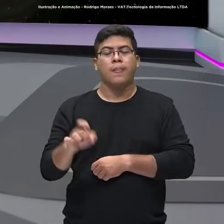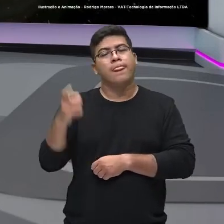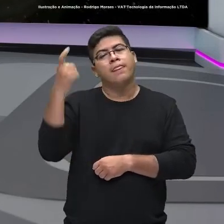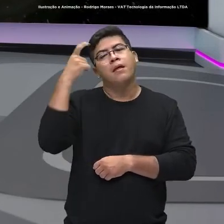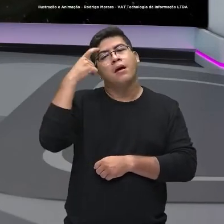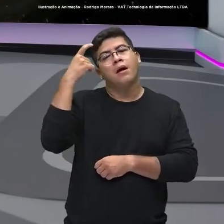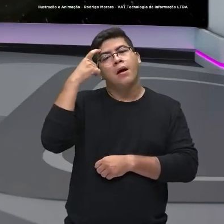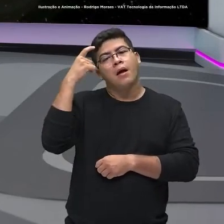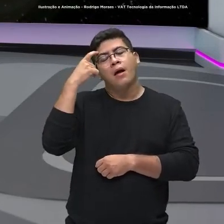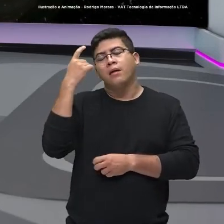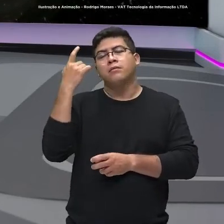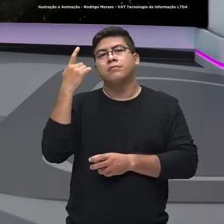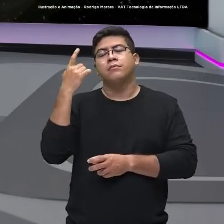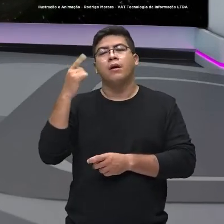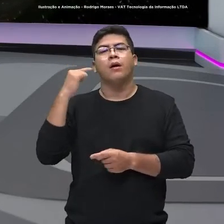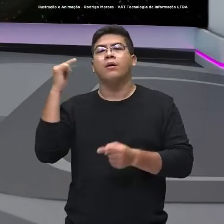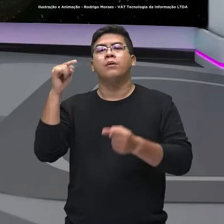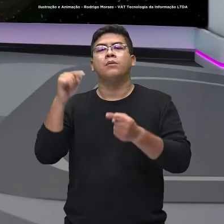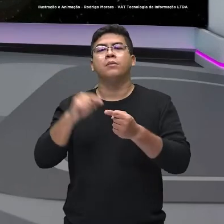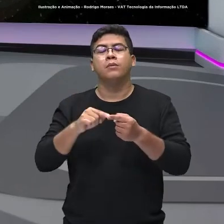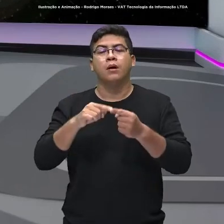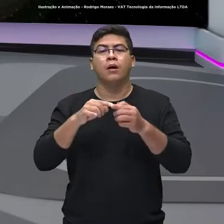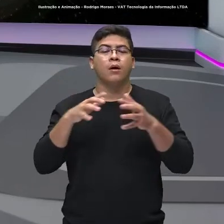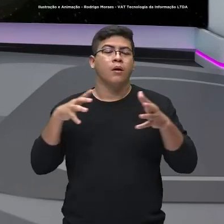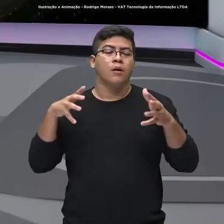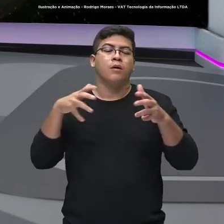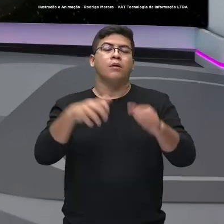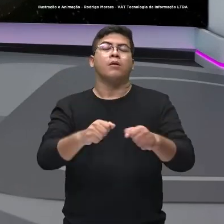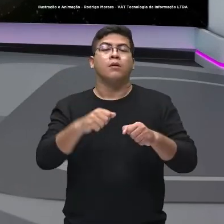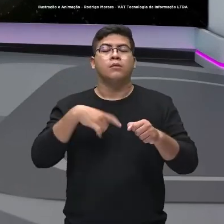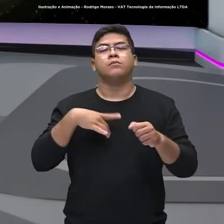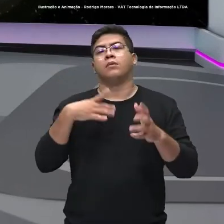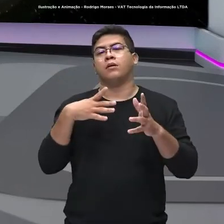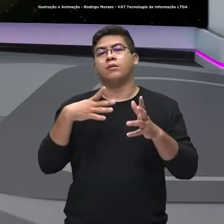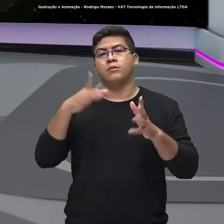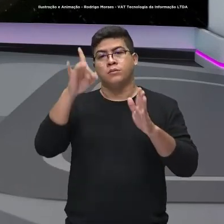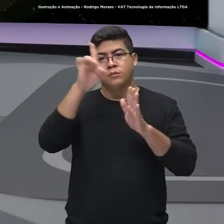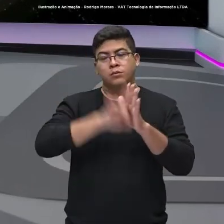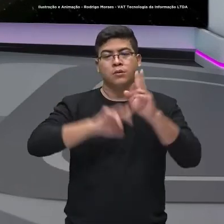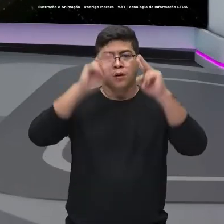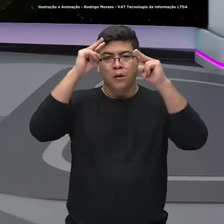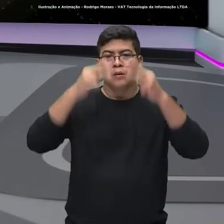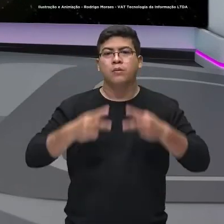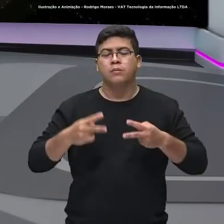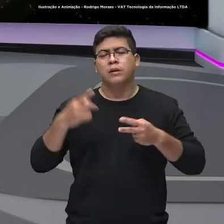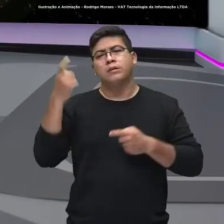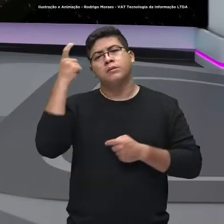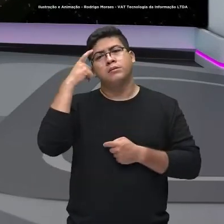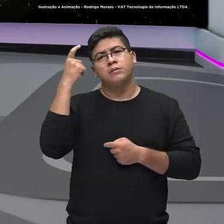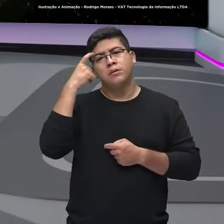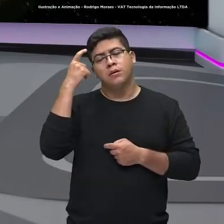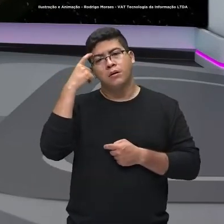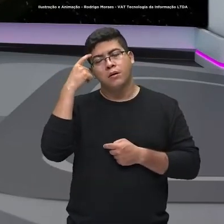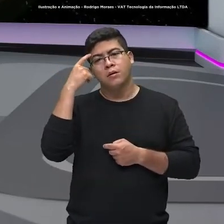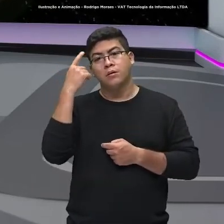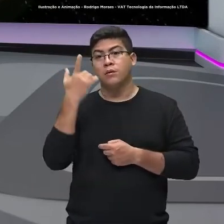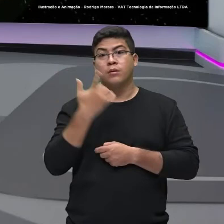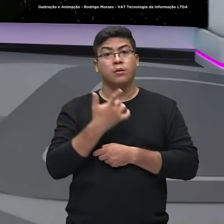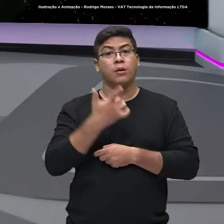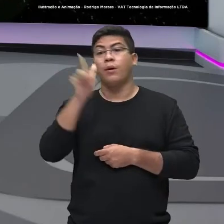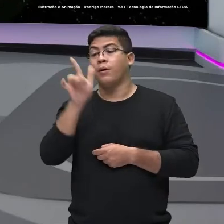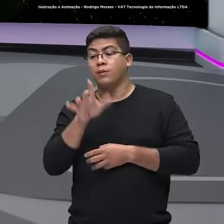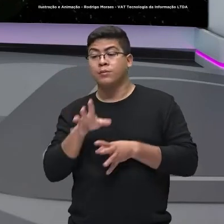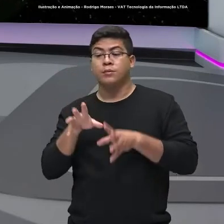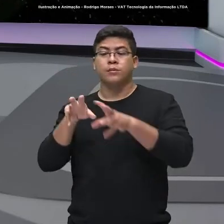em a missão das religiões no campo dos direitos humanos, nós temos que pensar que é o respeito que temos com o outro.